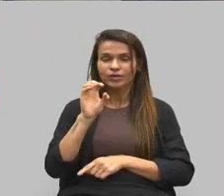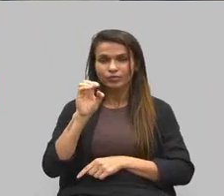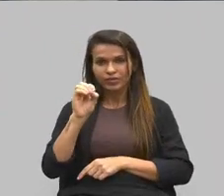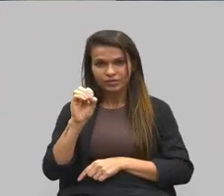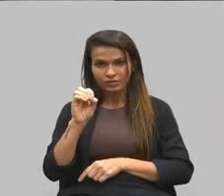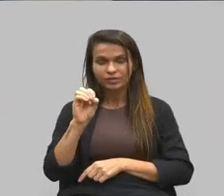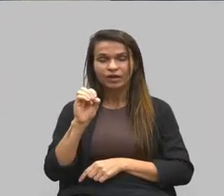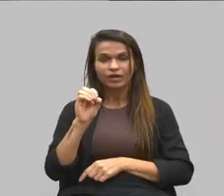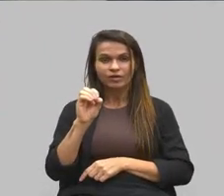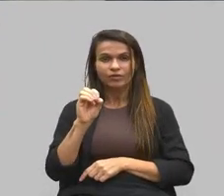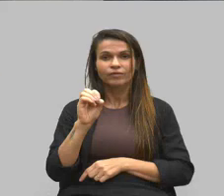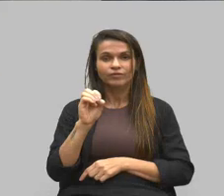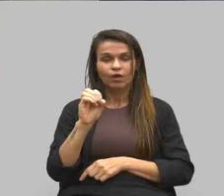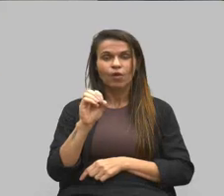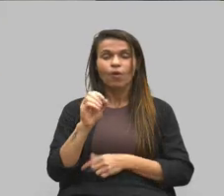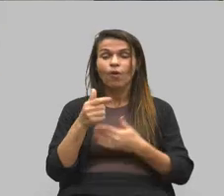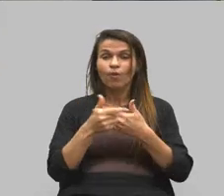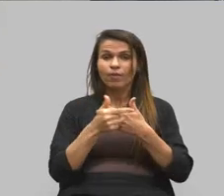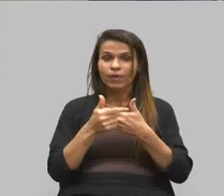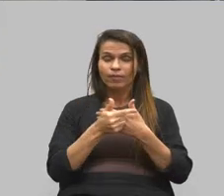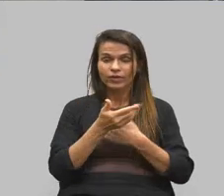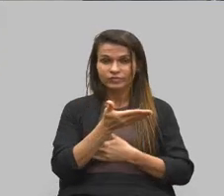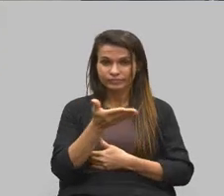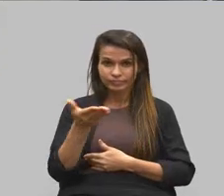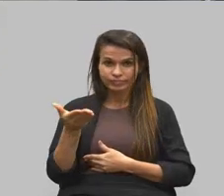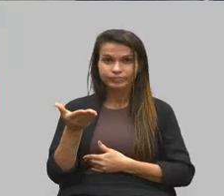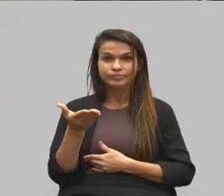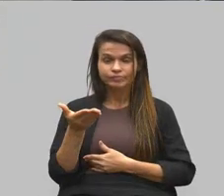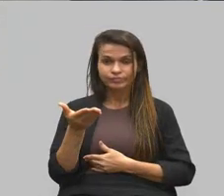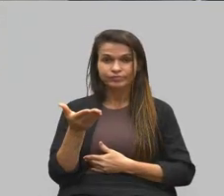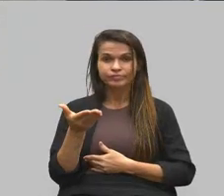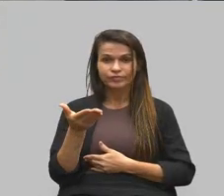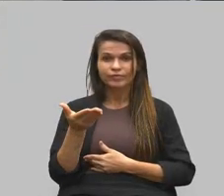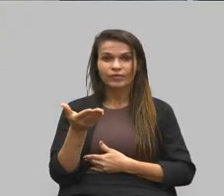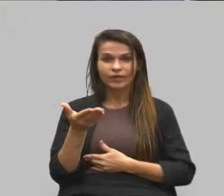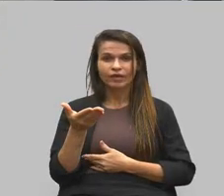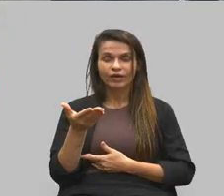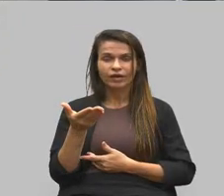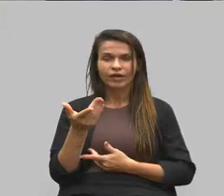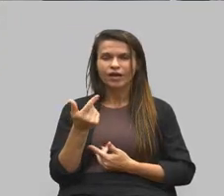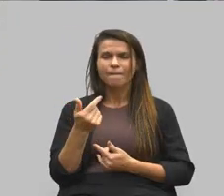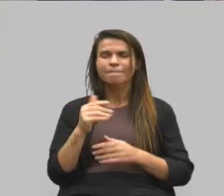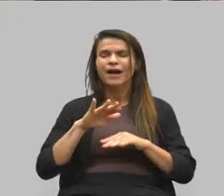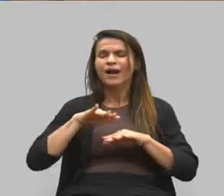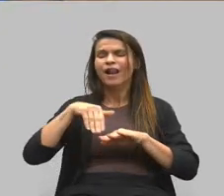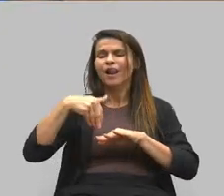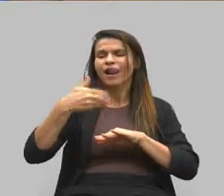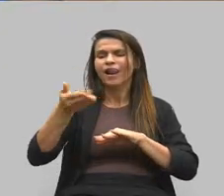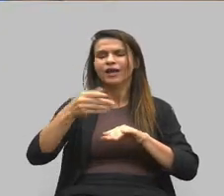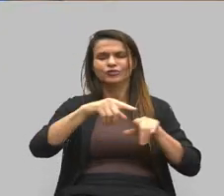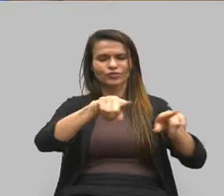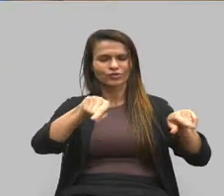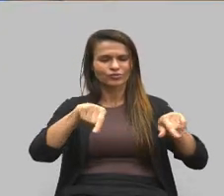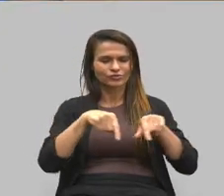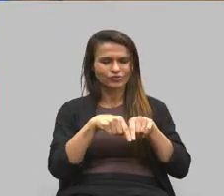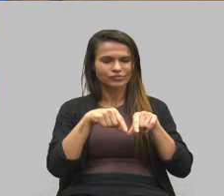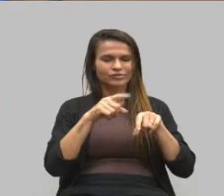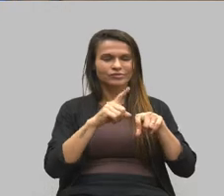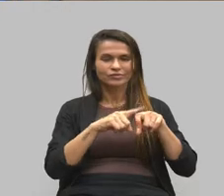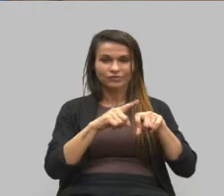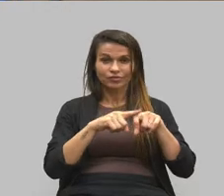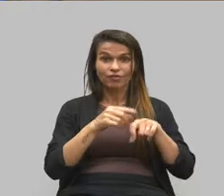saibam que o papel de vocês vai para além dos consultórios vocês são